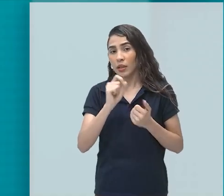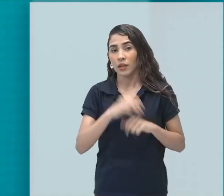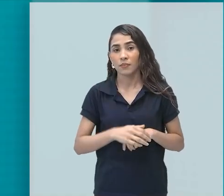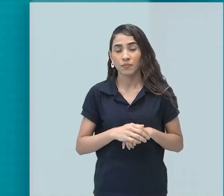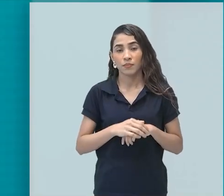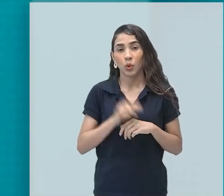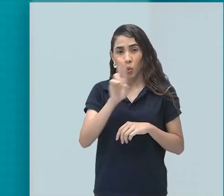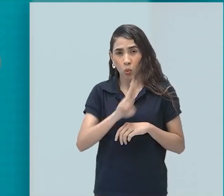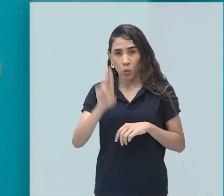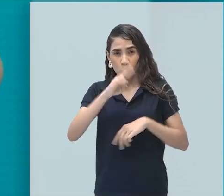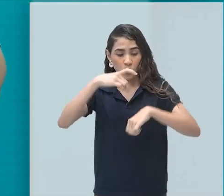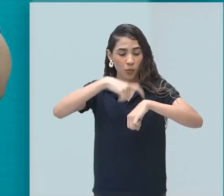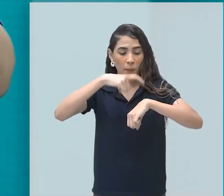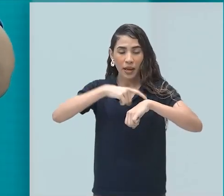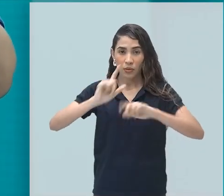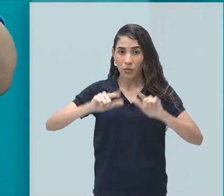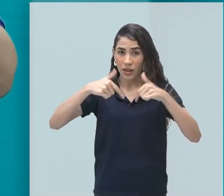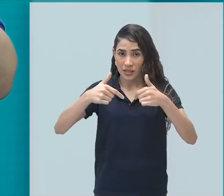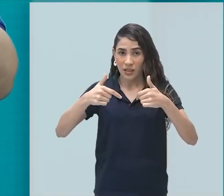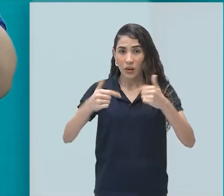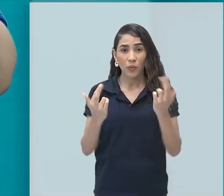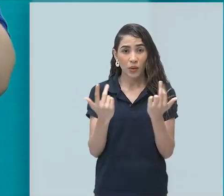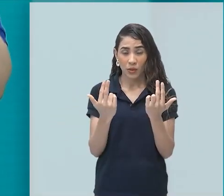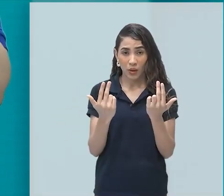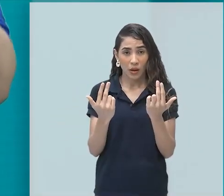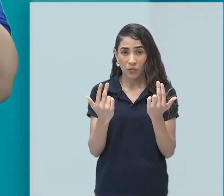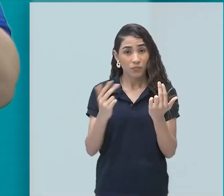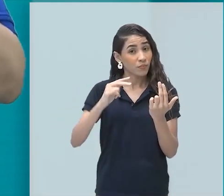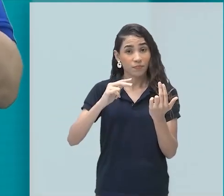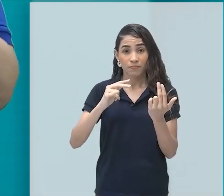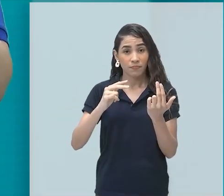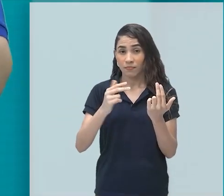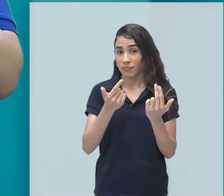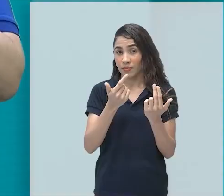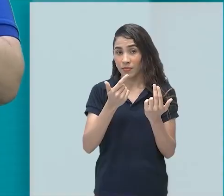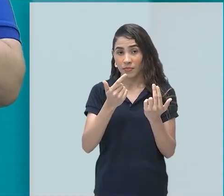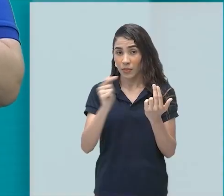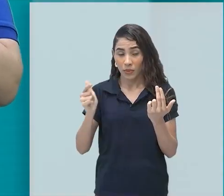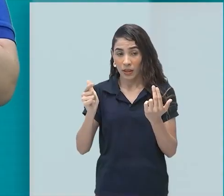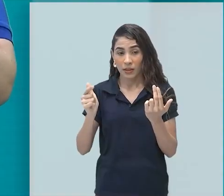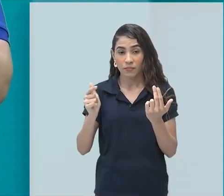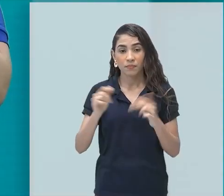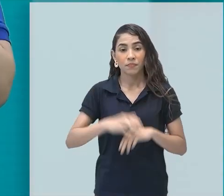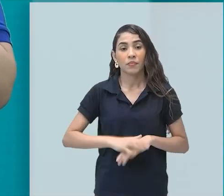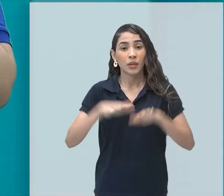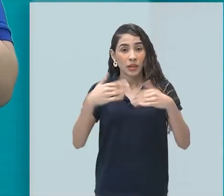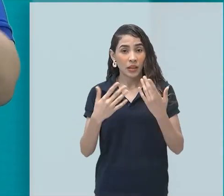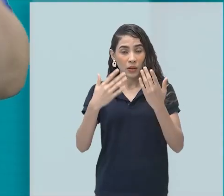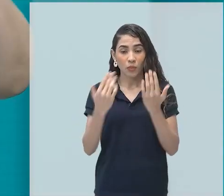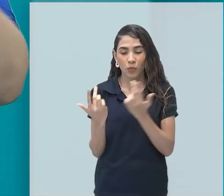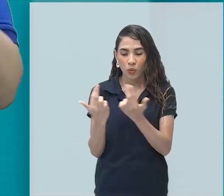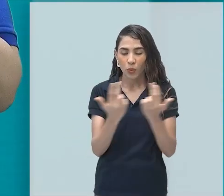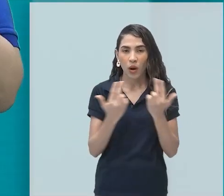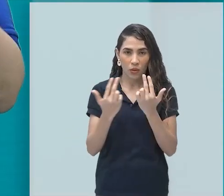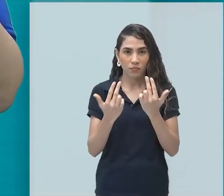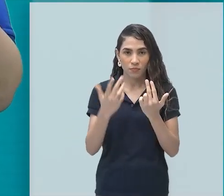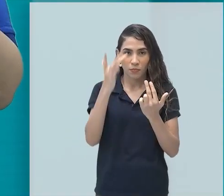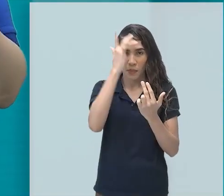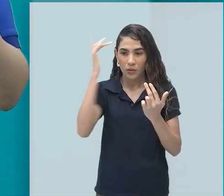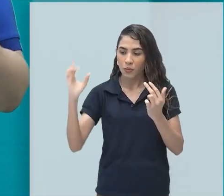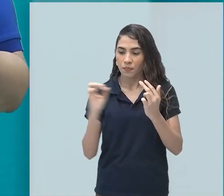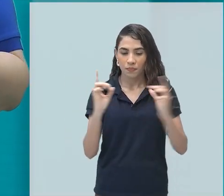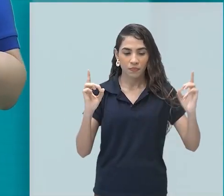pelos falantes feito de maneira homogênea, ou seja, todo igual. Os